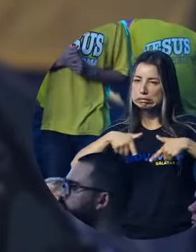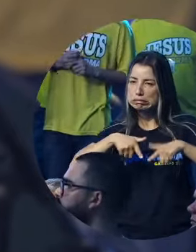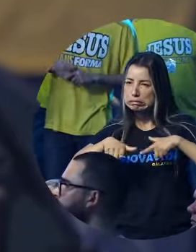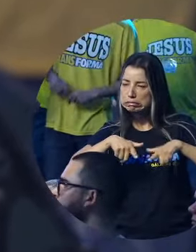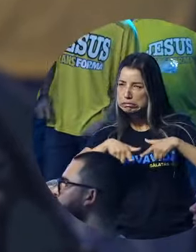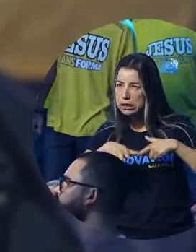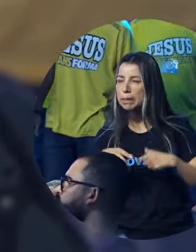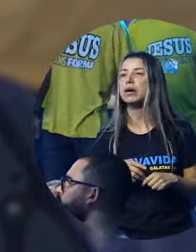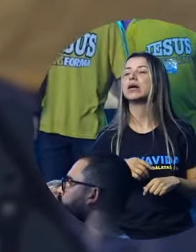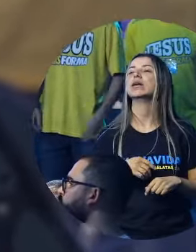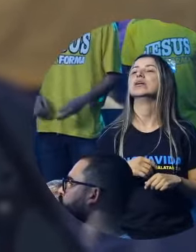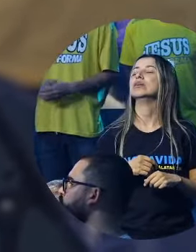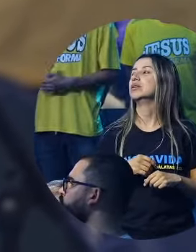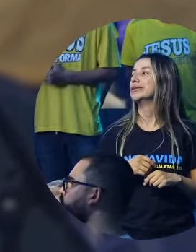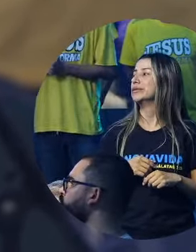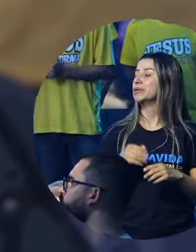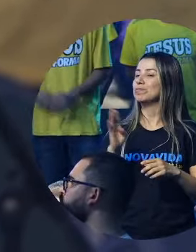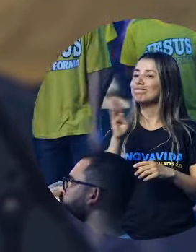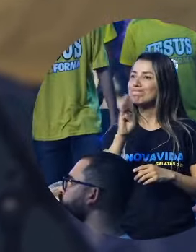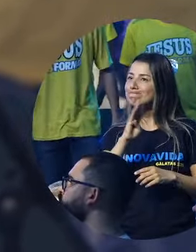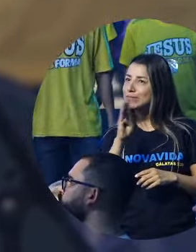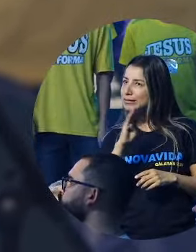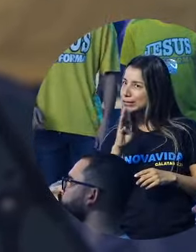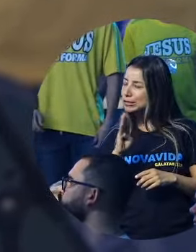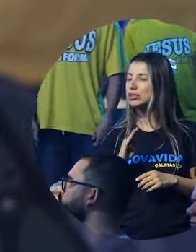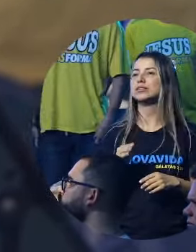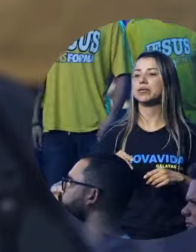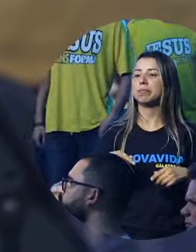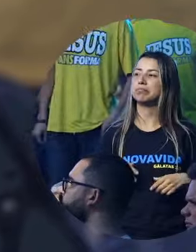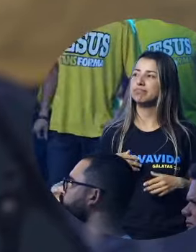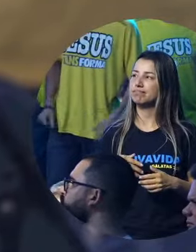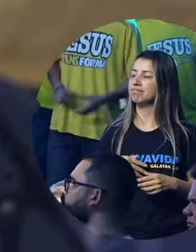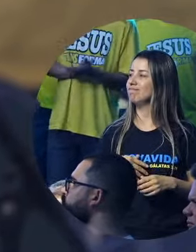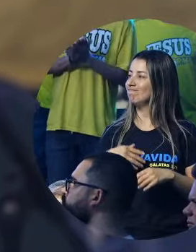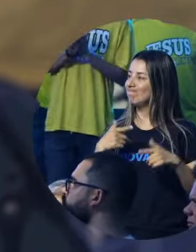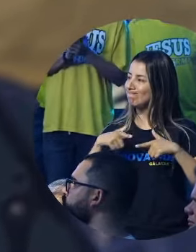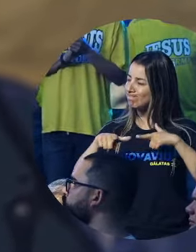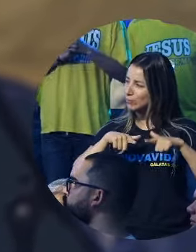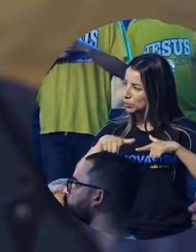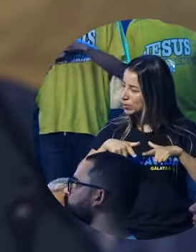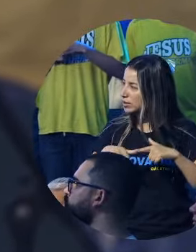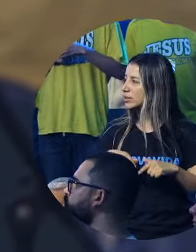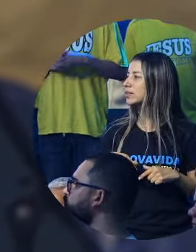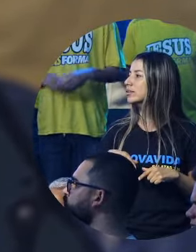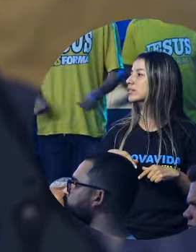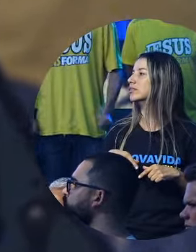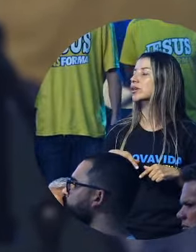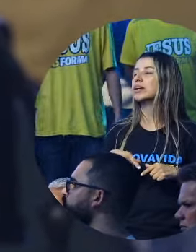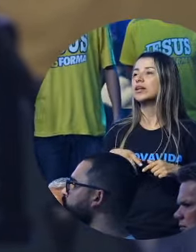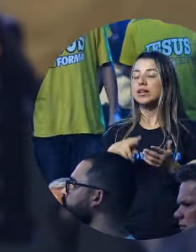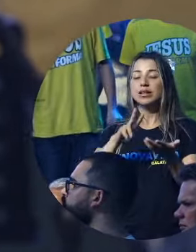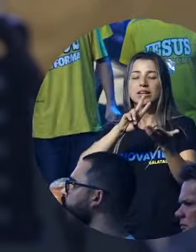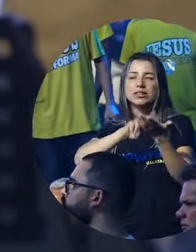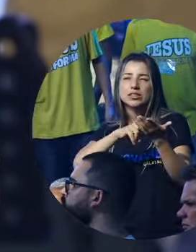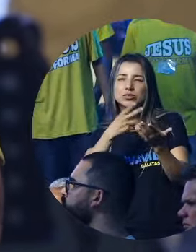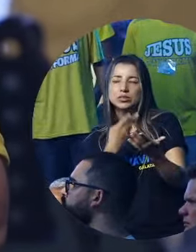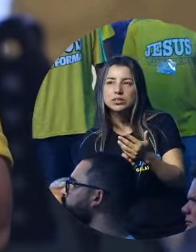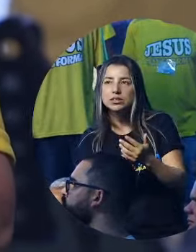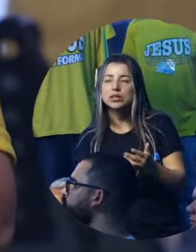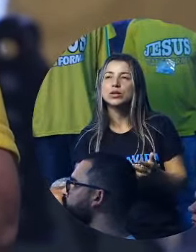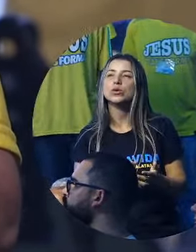estão trabalhando na tradução do Antigo Testamento. Coisa linda, o pastor Wander, o pastor Gunther e a irmã